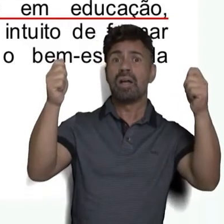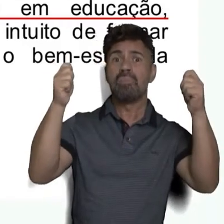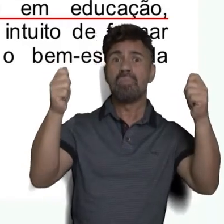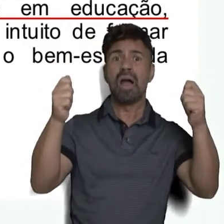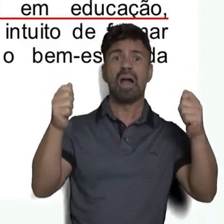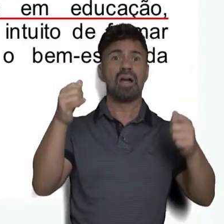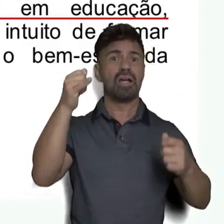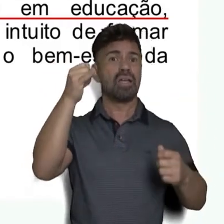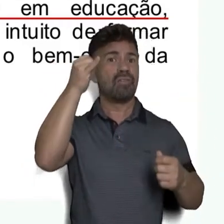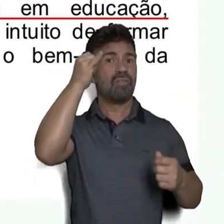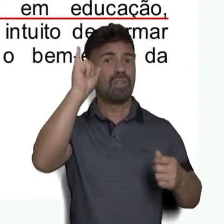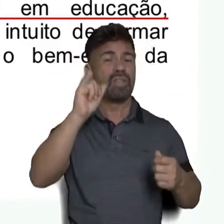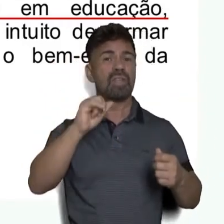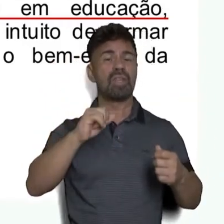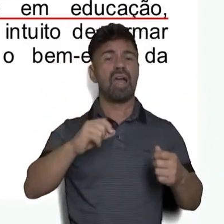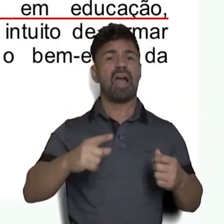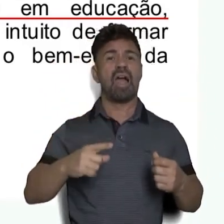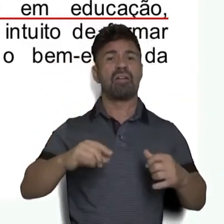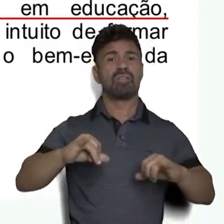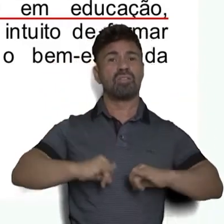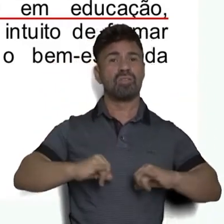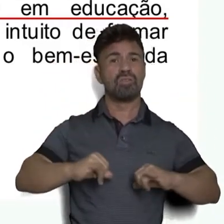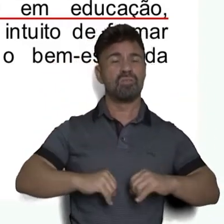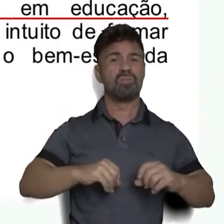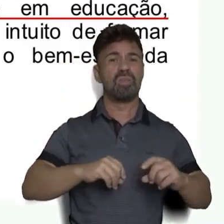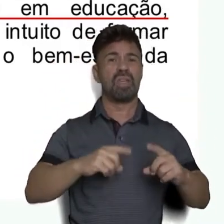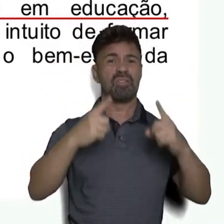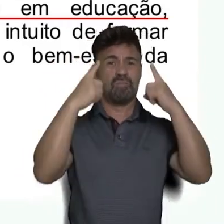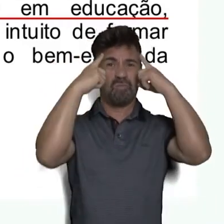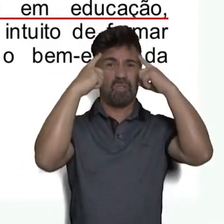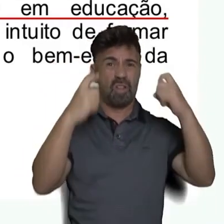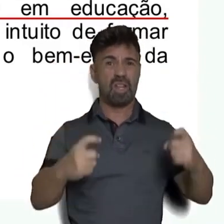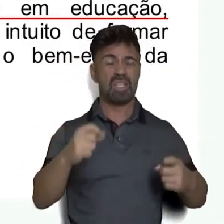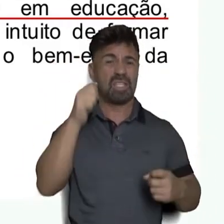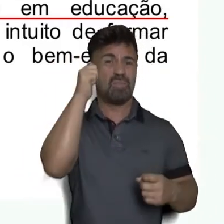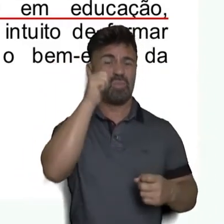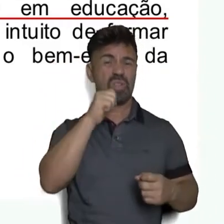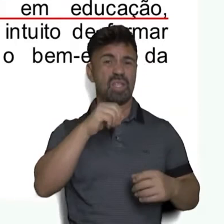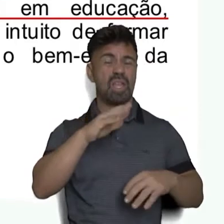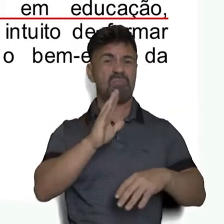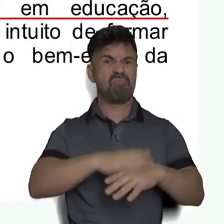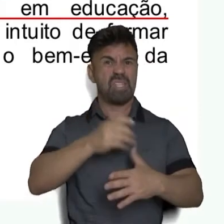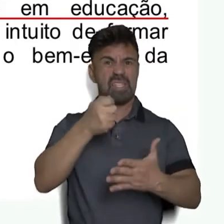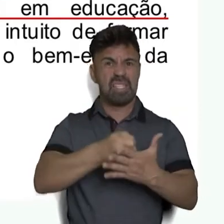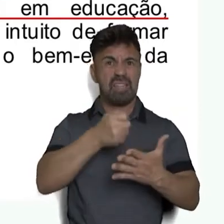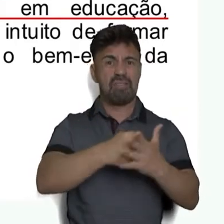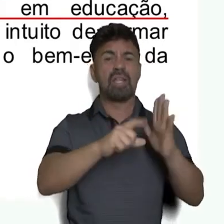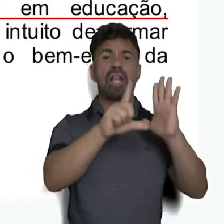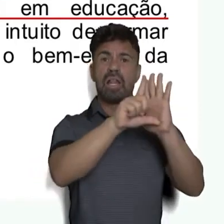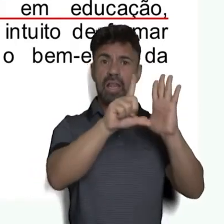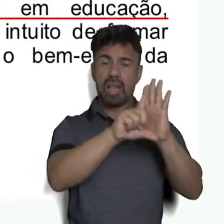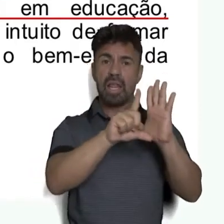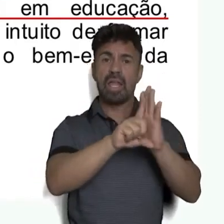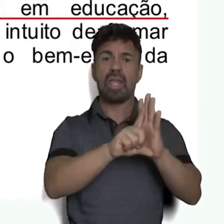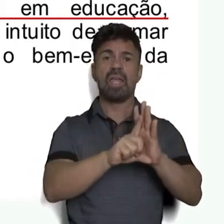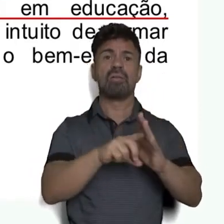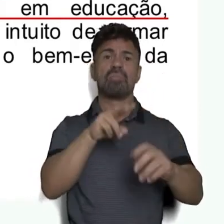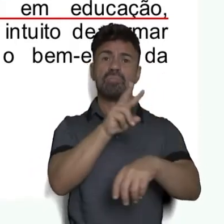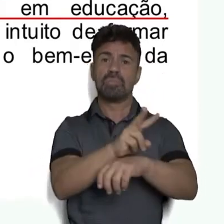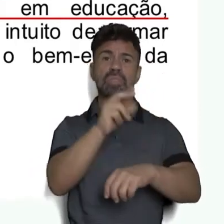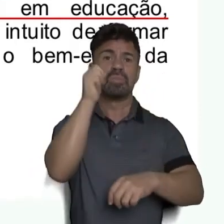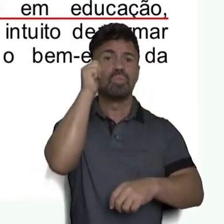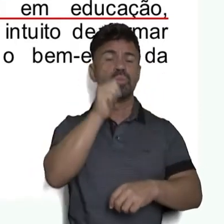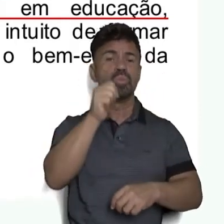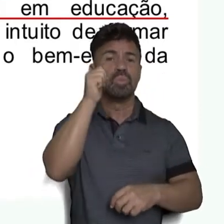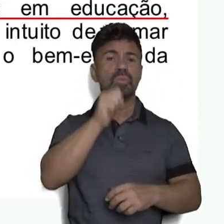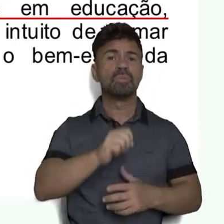ela sugere imposição de leis mais rígidas e punições severas, mais severas, para aqueles que não cumprirem. E aí o que nós